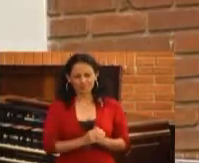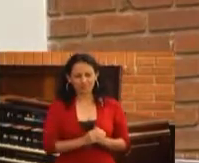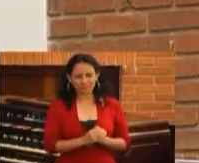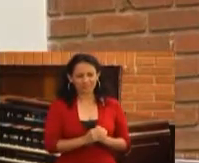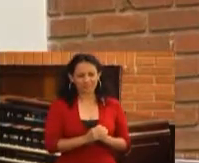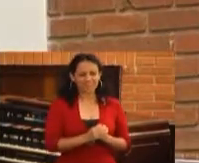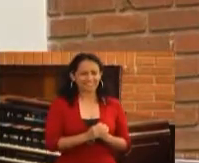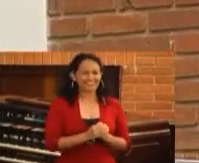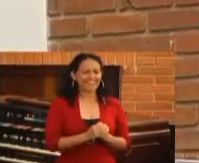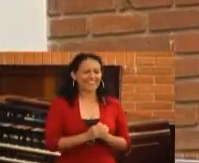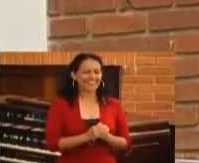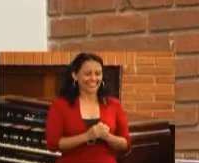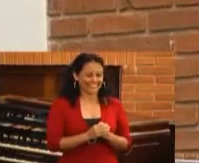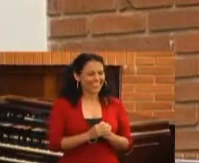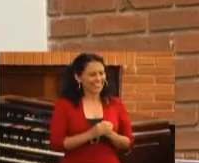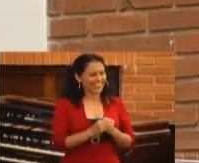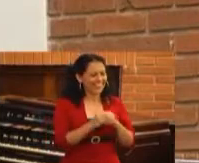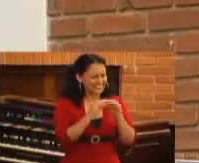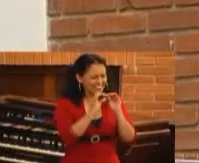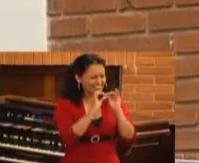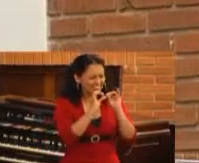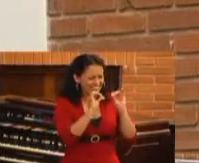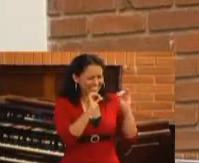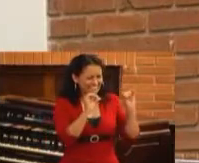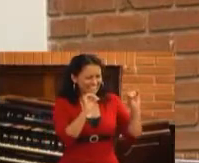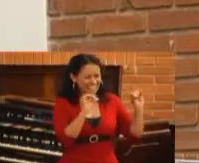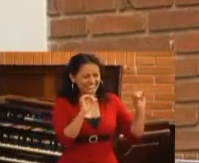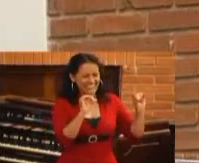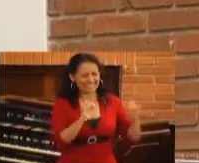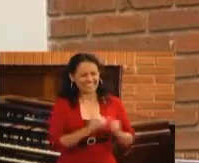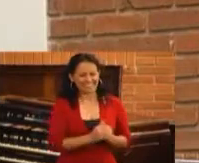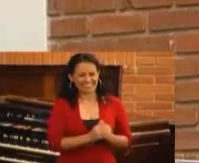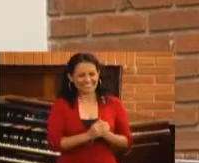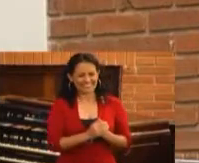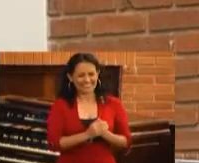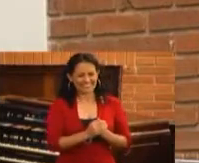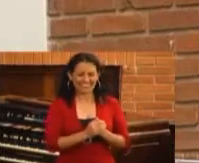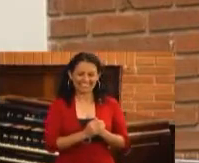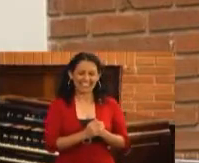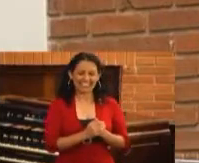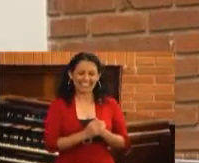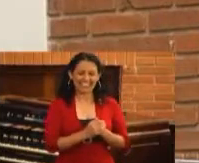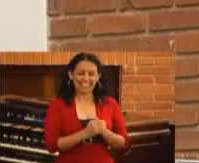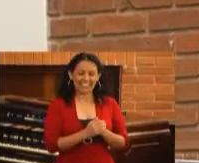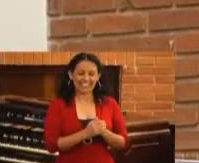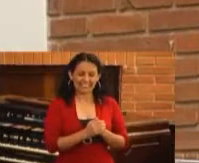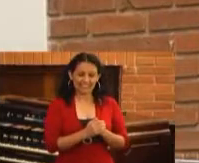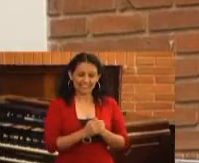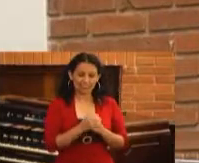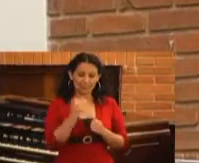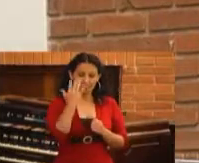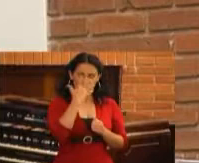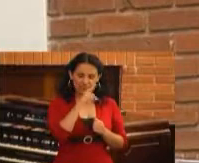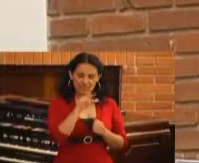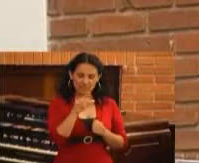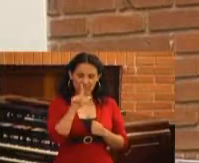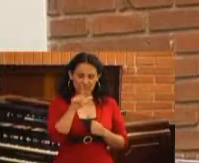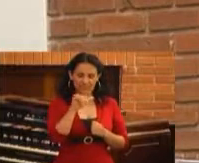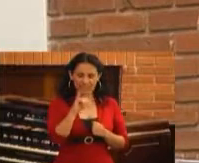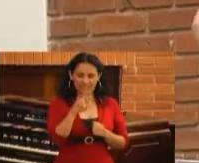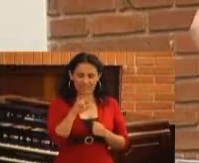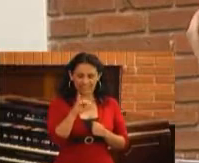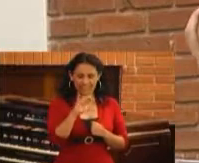Para fora, como uma lilácea, como um lírio. Para dentro,